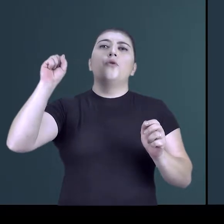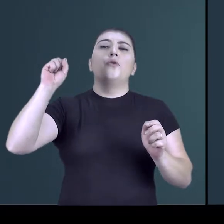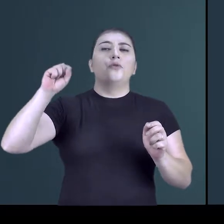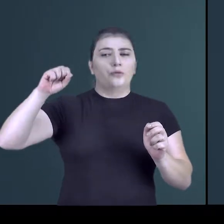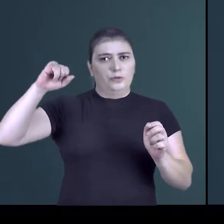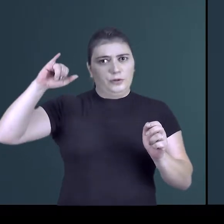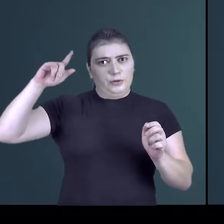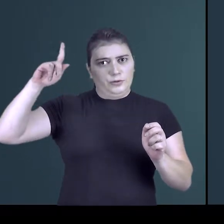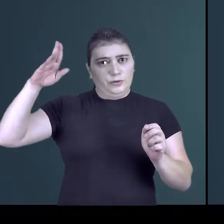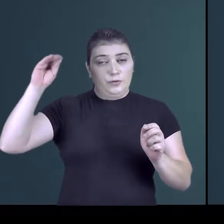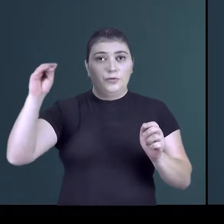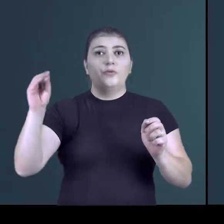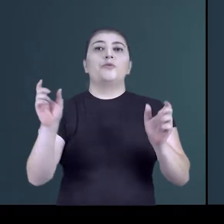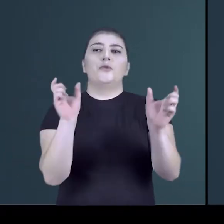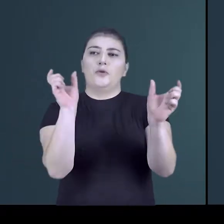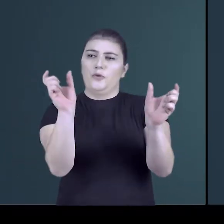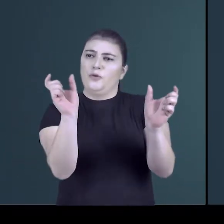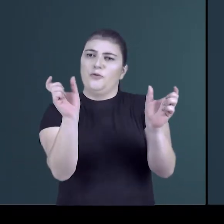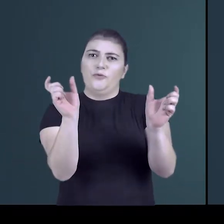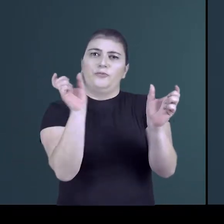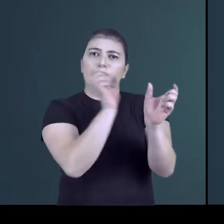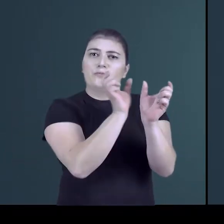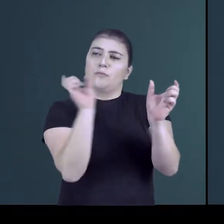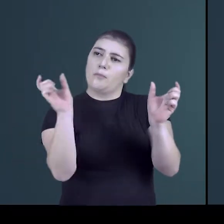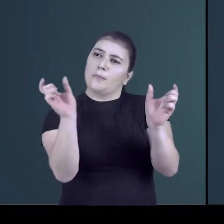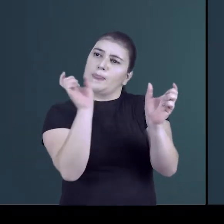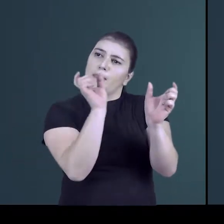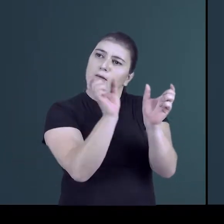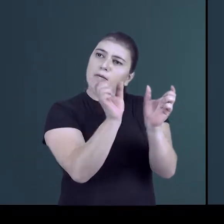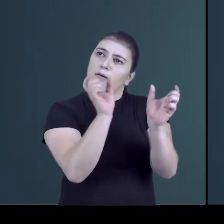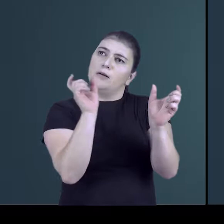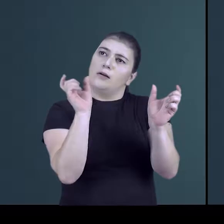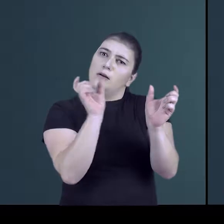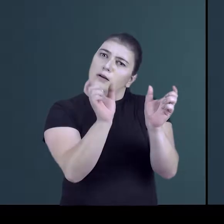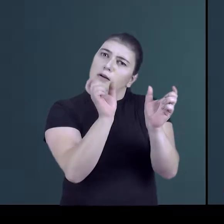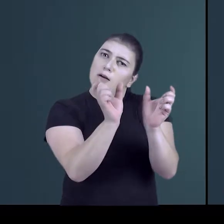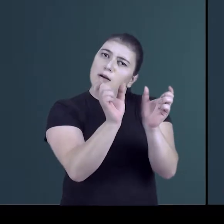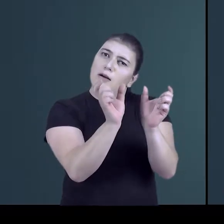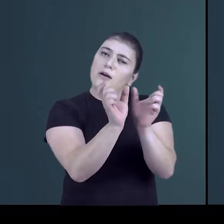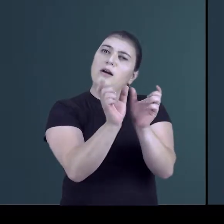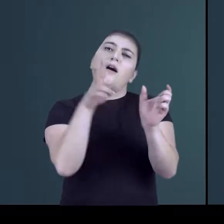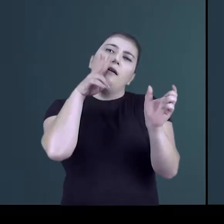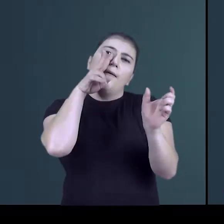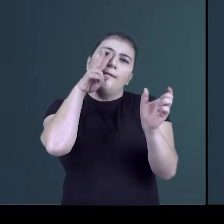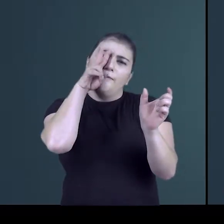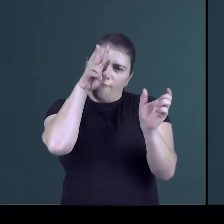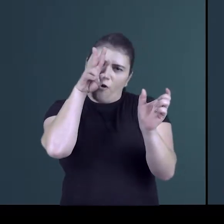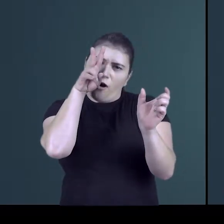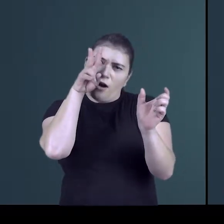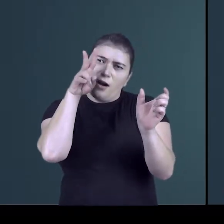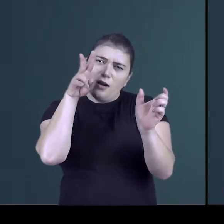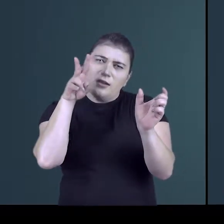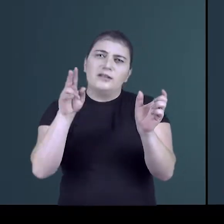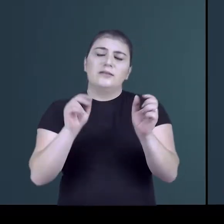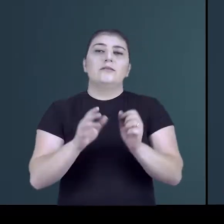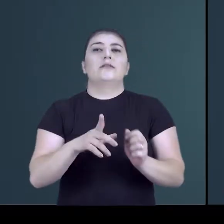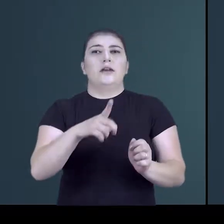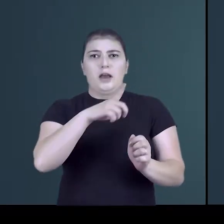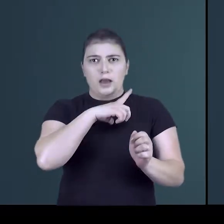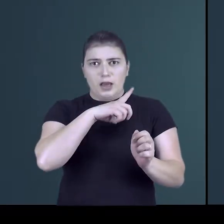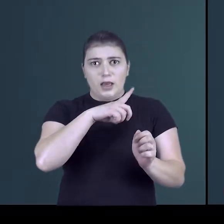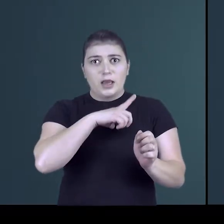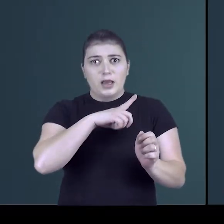na sílaba penúltima uma sílaba forte. Então, alguns pronomes, dentre estes do caso